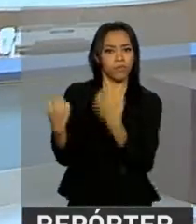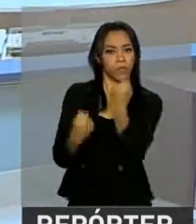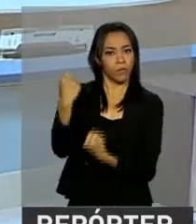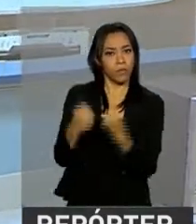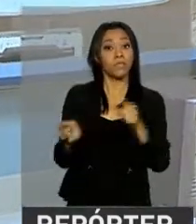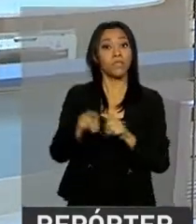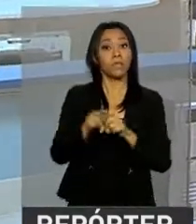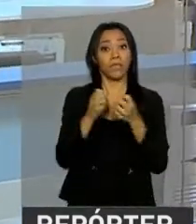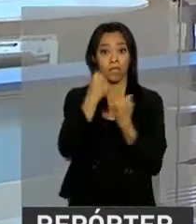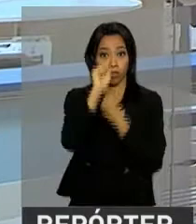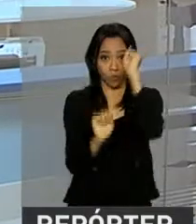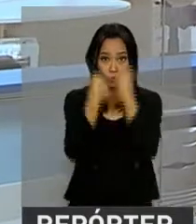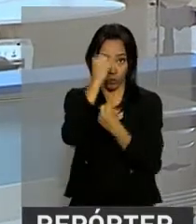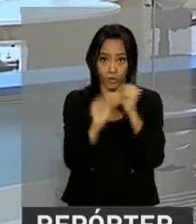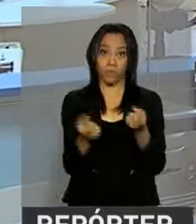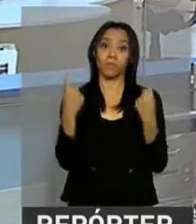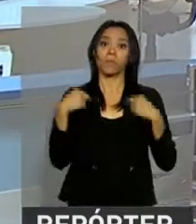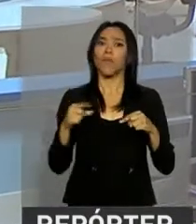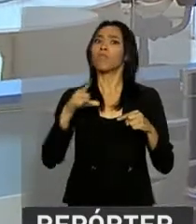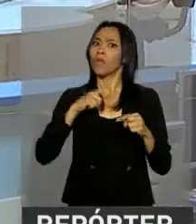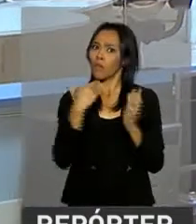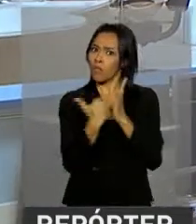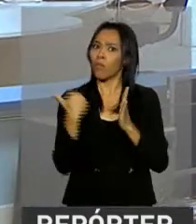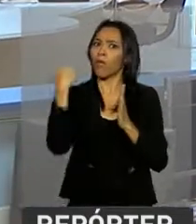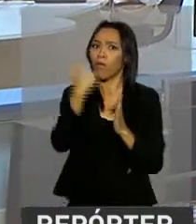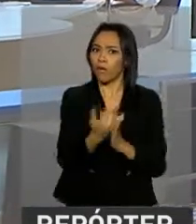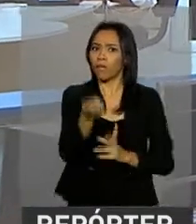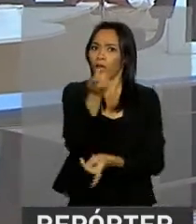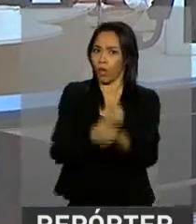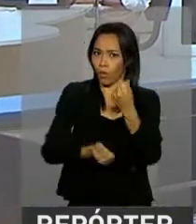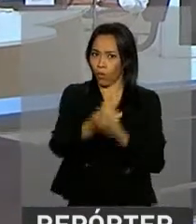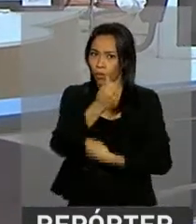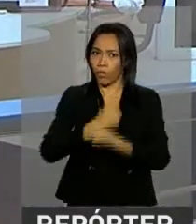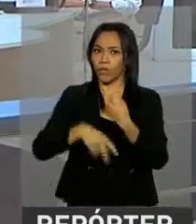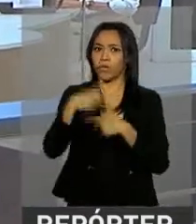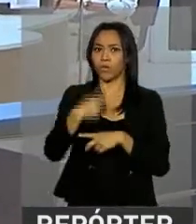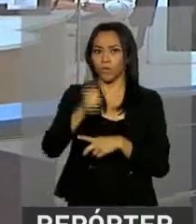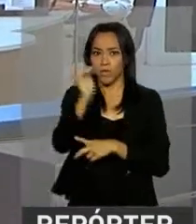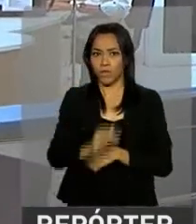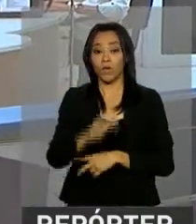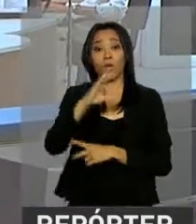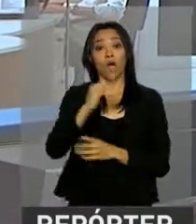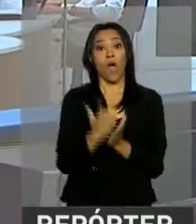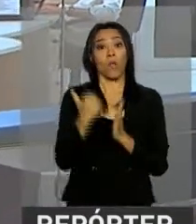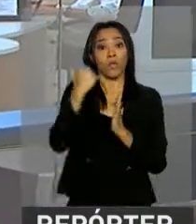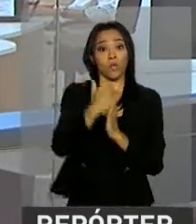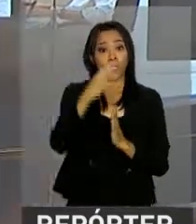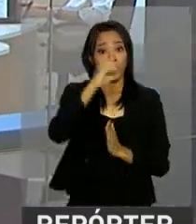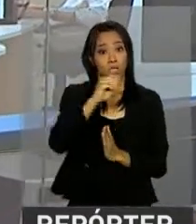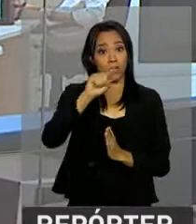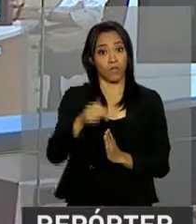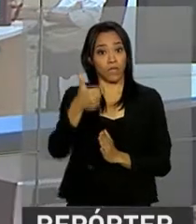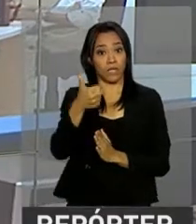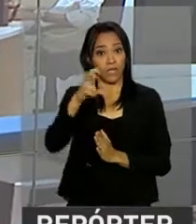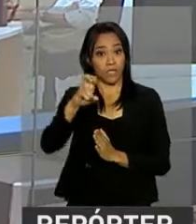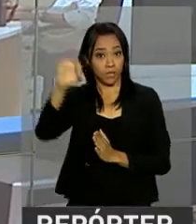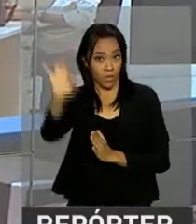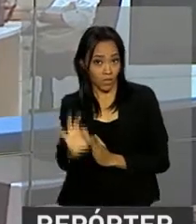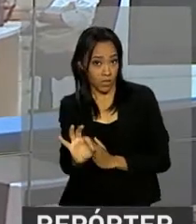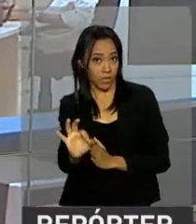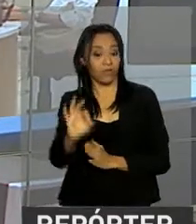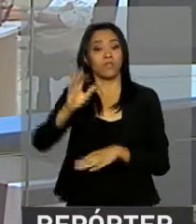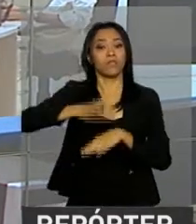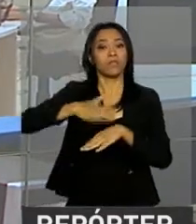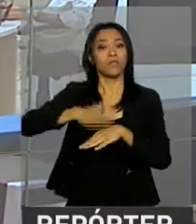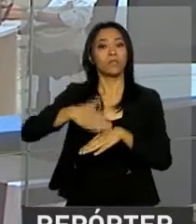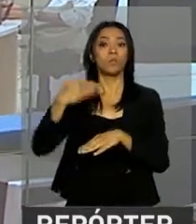houve aumento também na economia brasileira, que cresceu 0,15% em setembro, segundo o Banco Central.